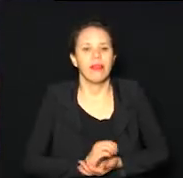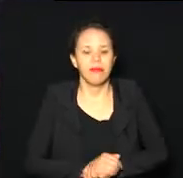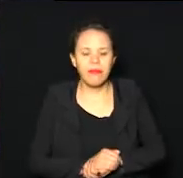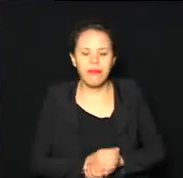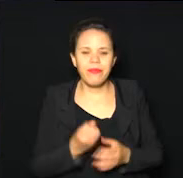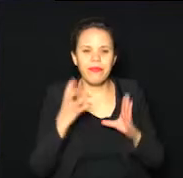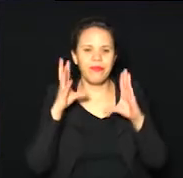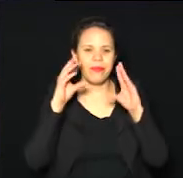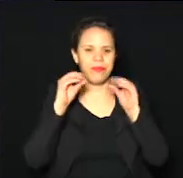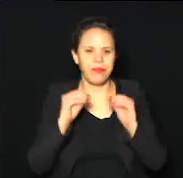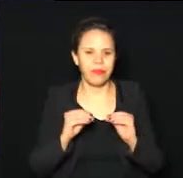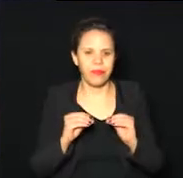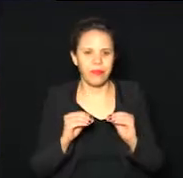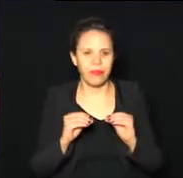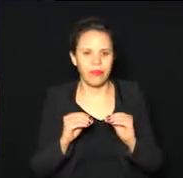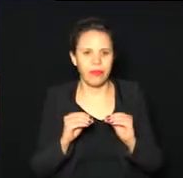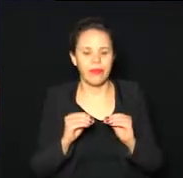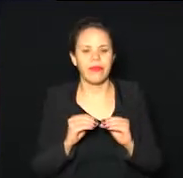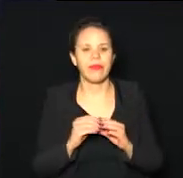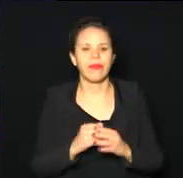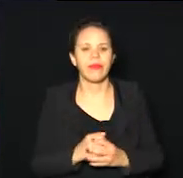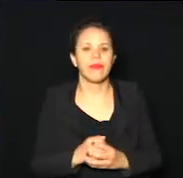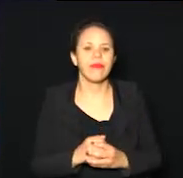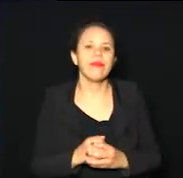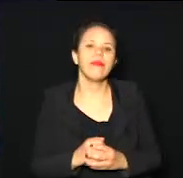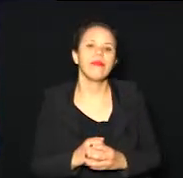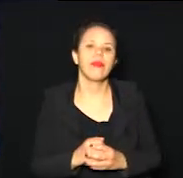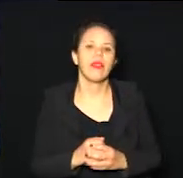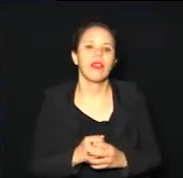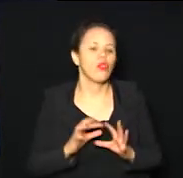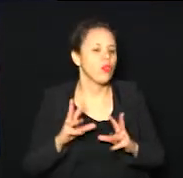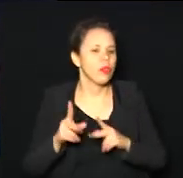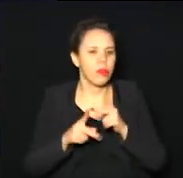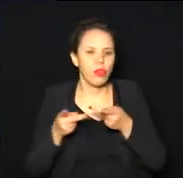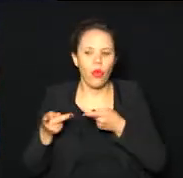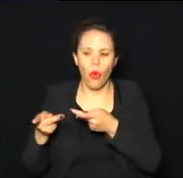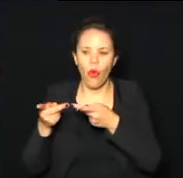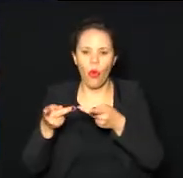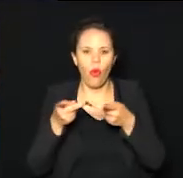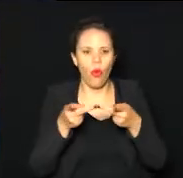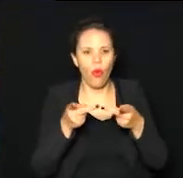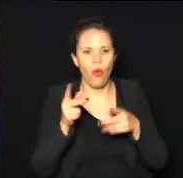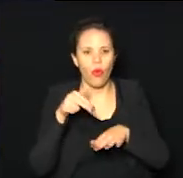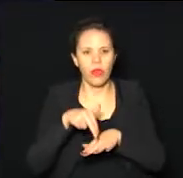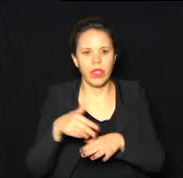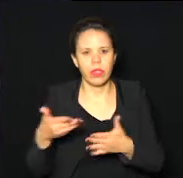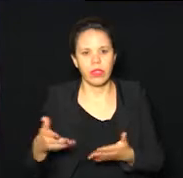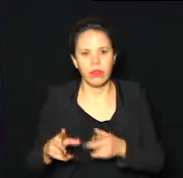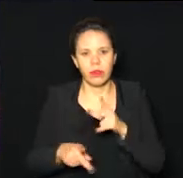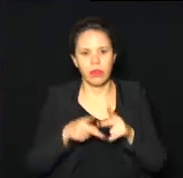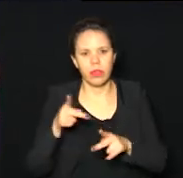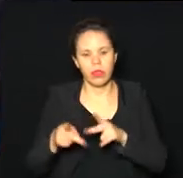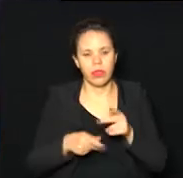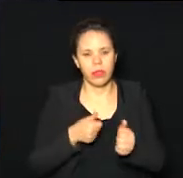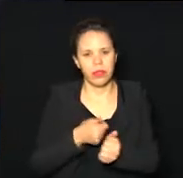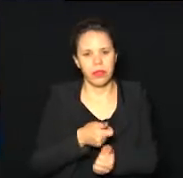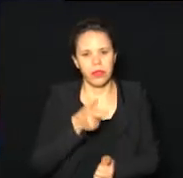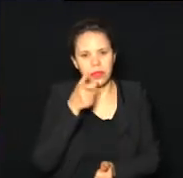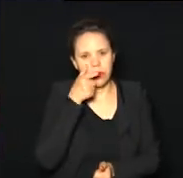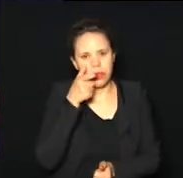Boa noite os nossos convidados e convidadas, boa noite às pessoas que estão